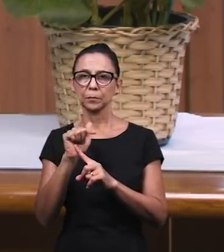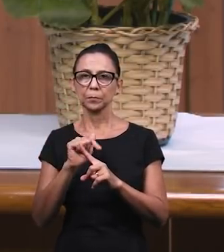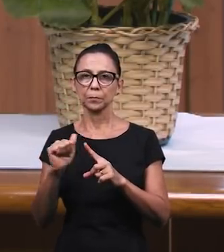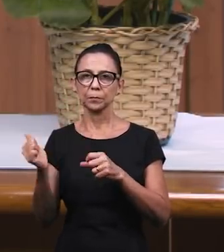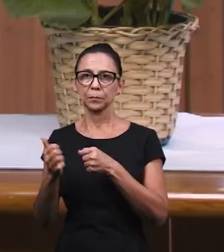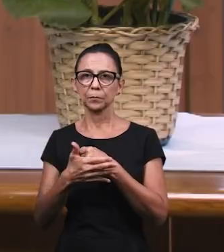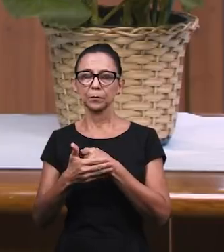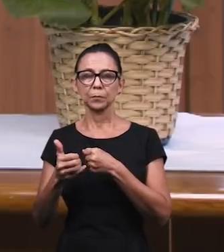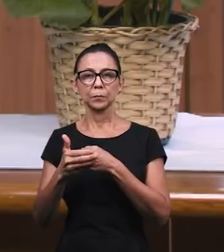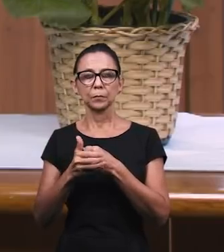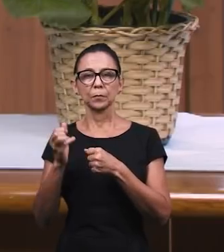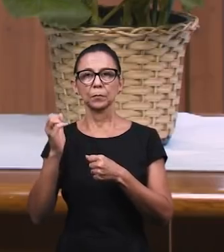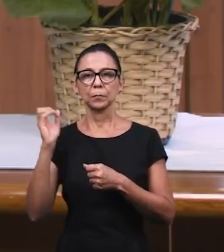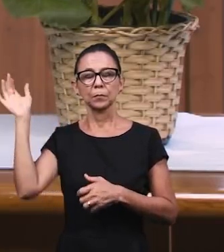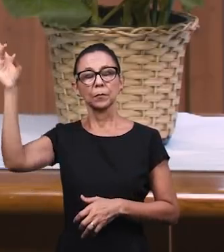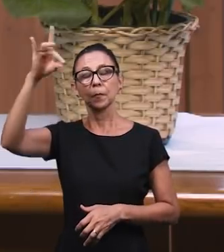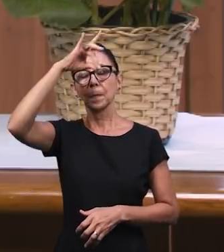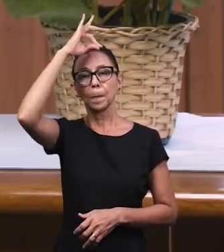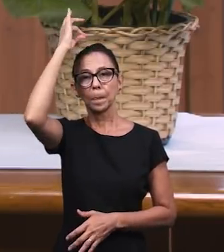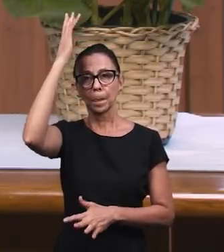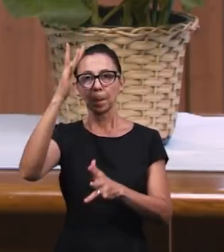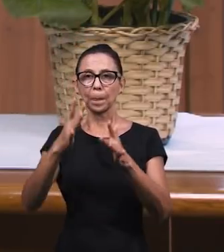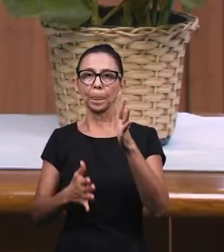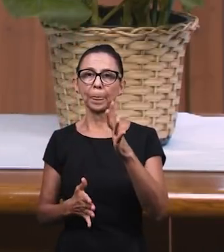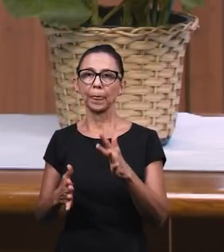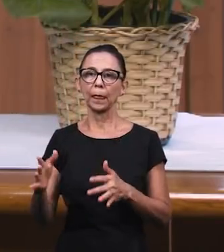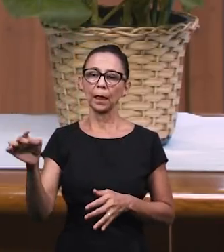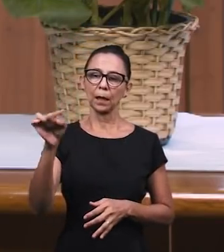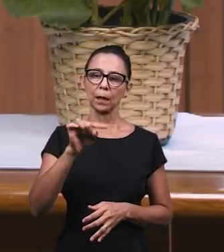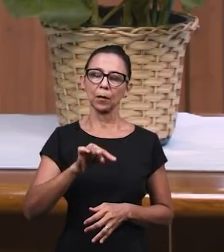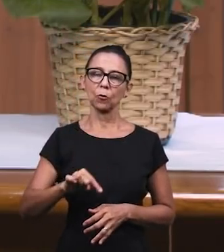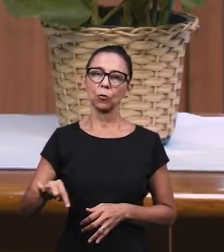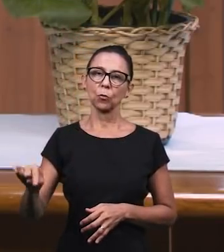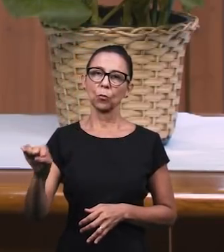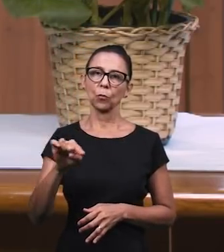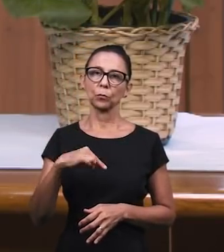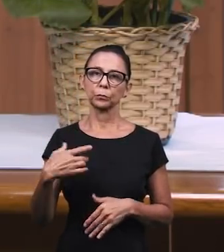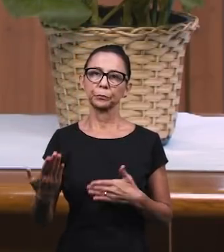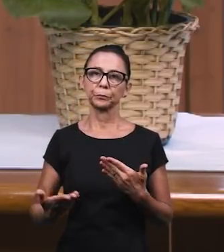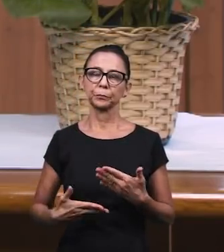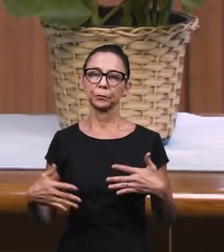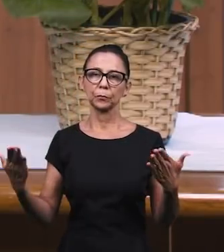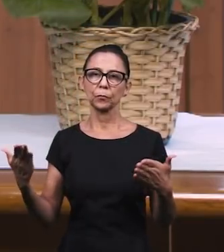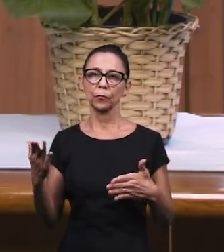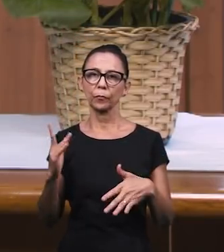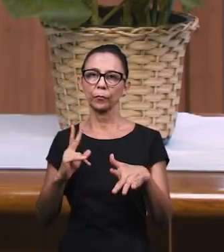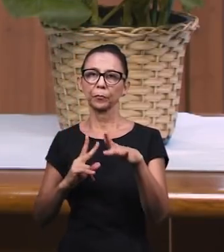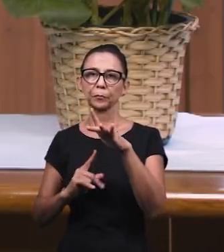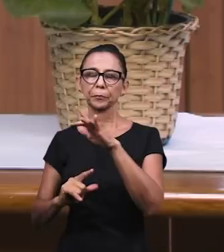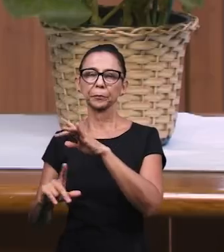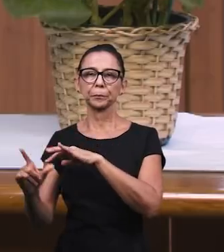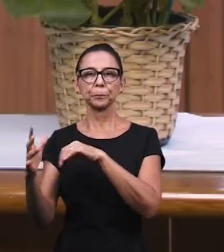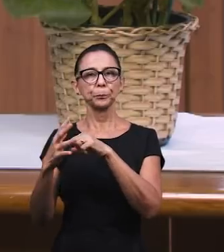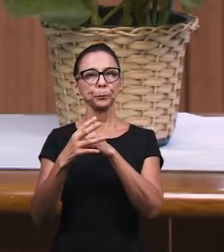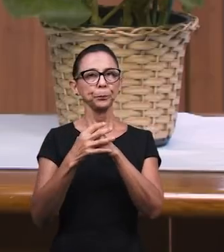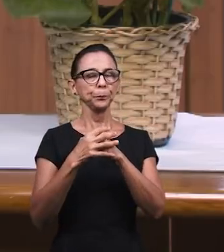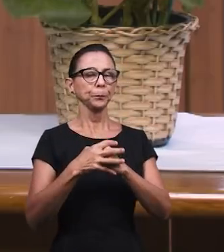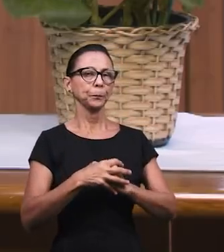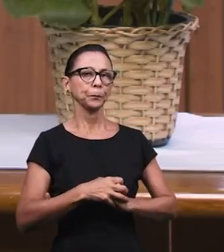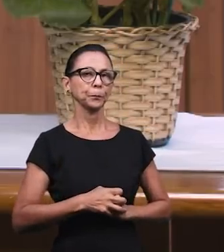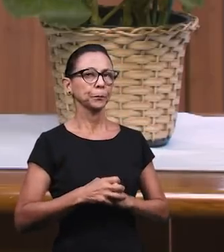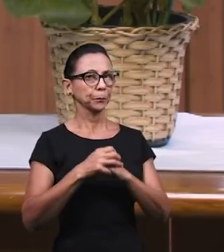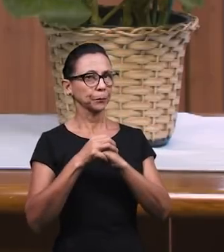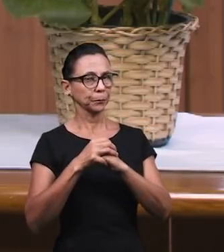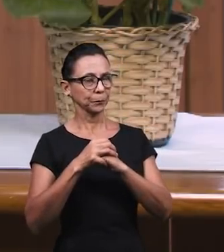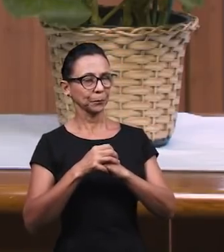eternas consolações do Espírito Santo, repouso sobre todos nós, irmãos amados, hoje e eternamente.